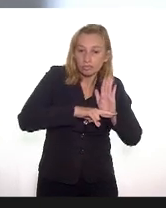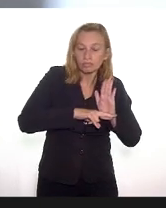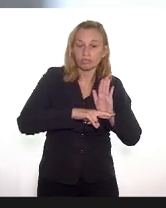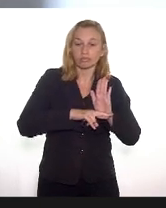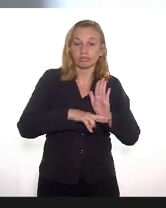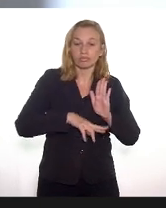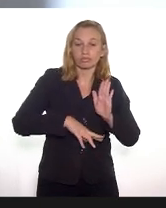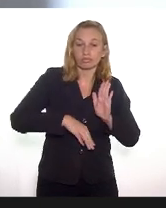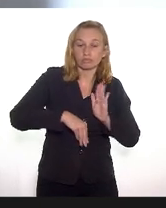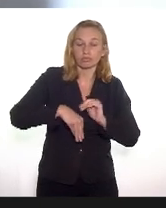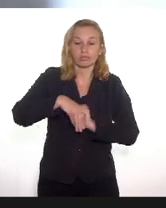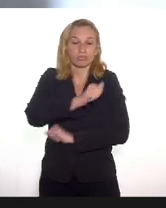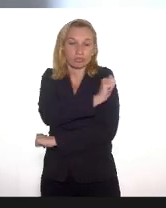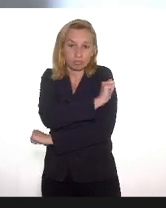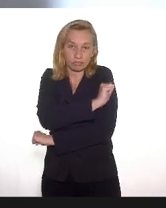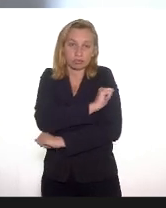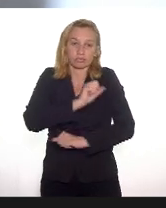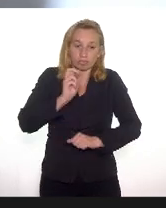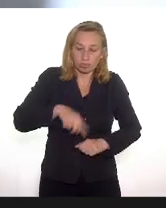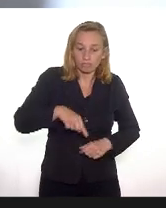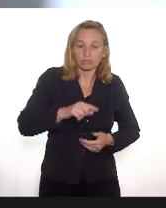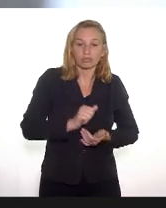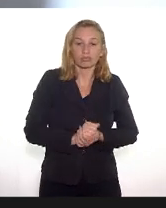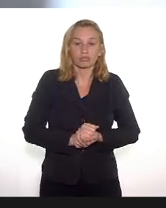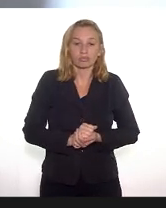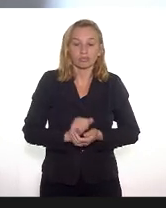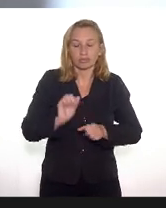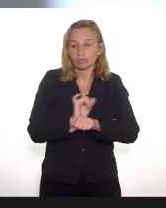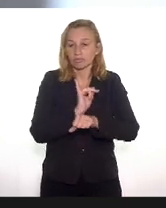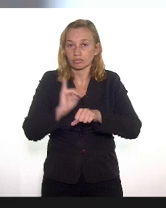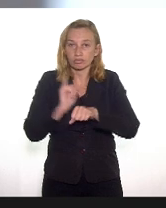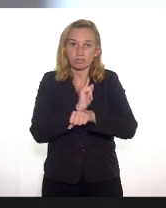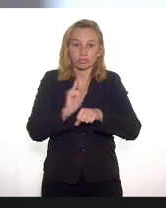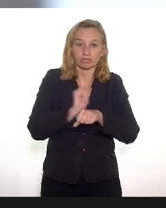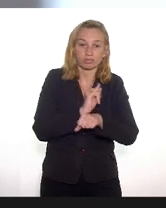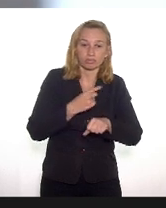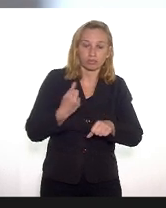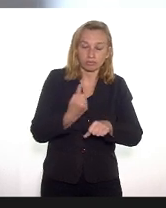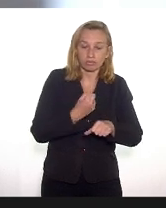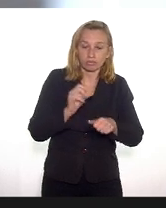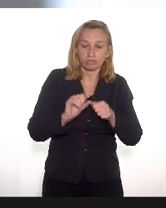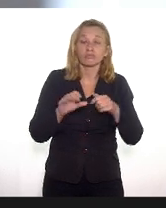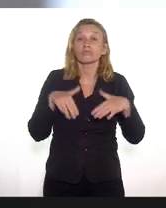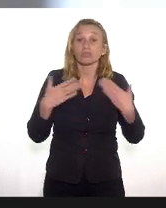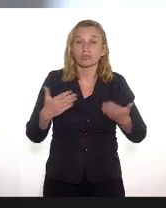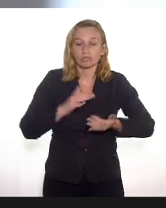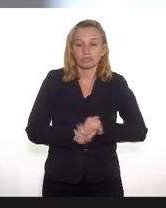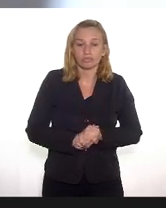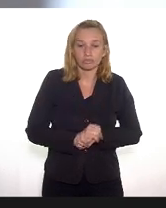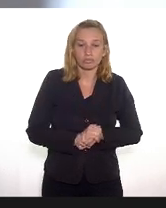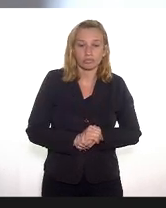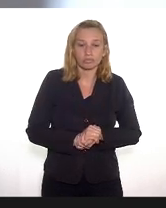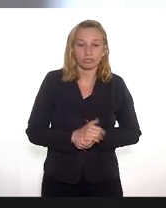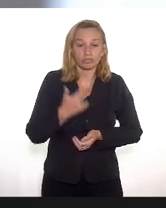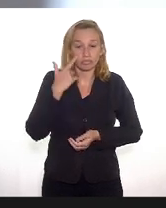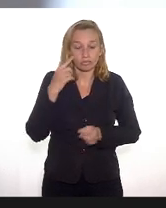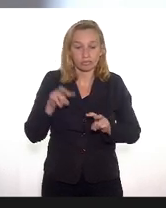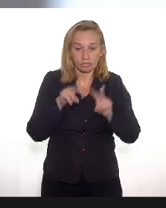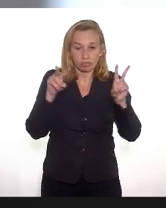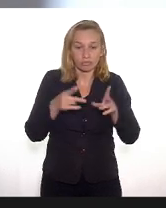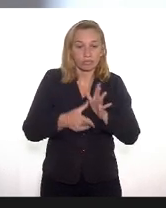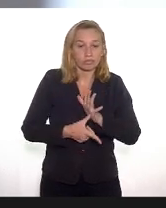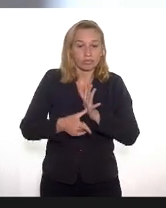os alunos, né? Com relação à estratégia que a gente está fazendo, qual é a estratégia? Só para vocês terem noção, né?